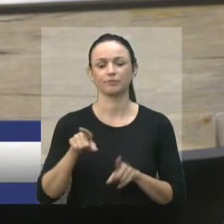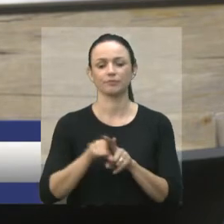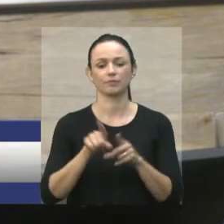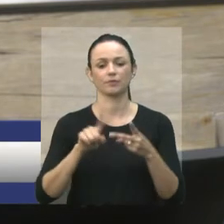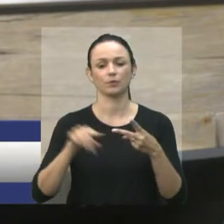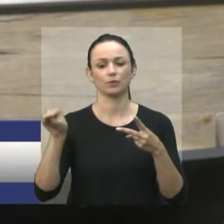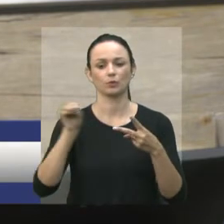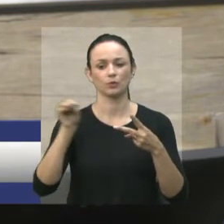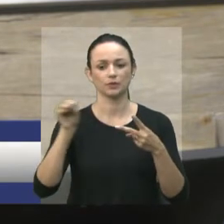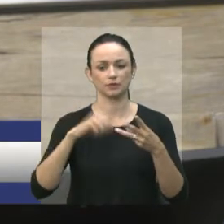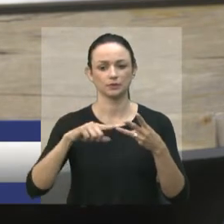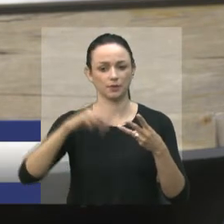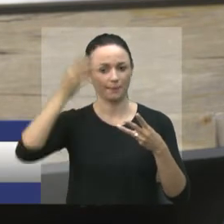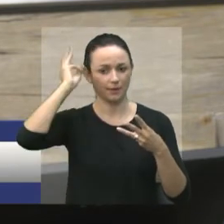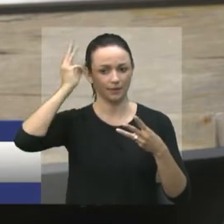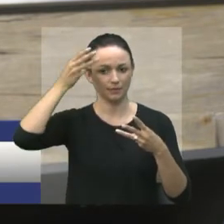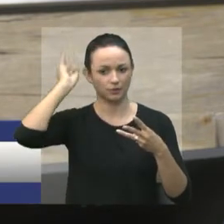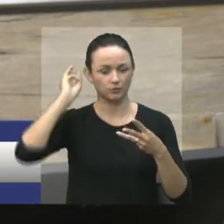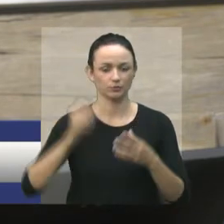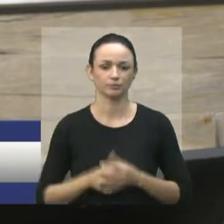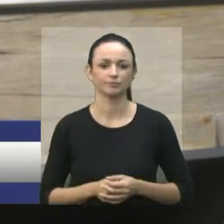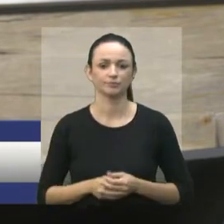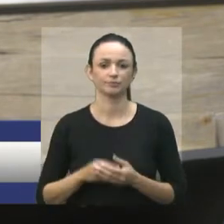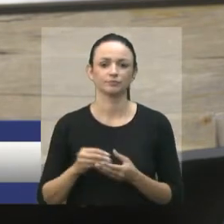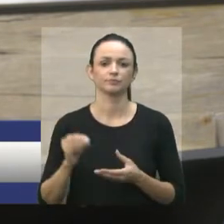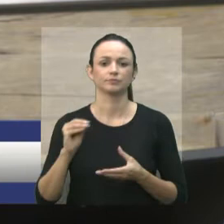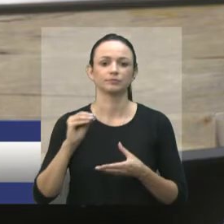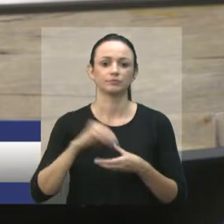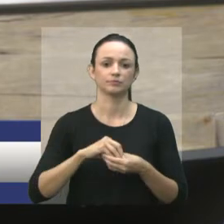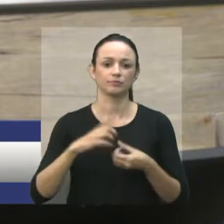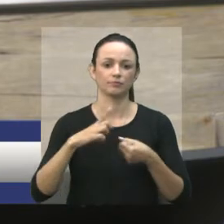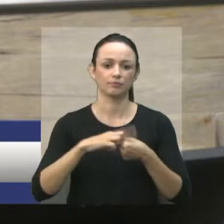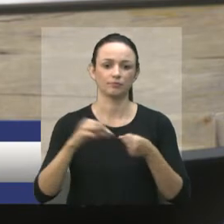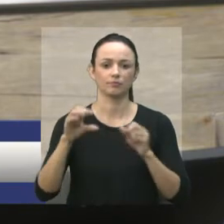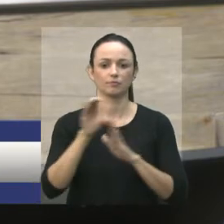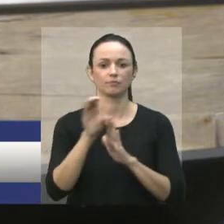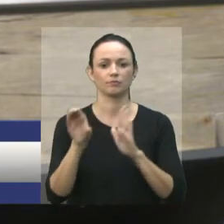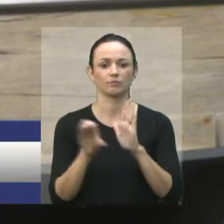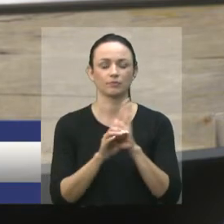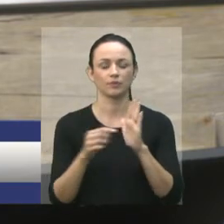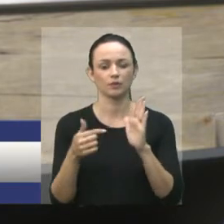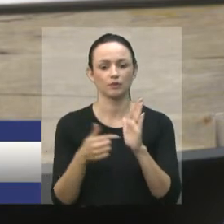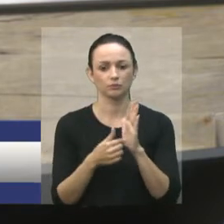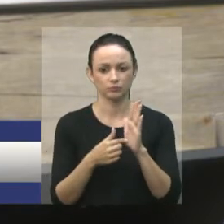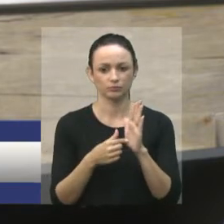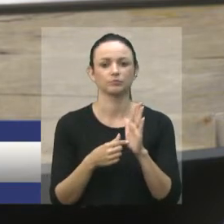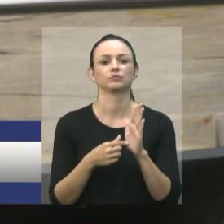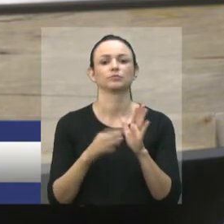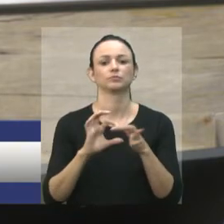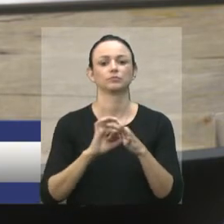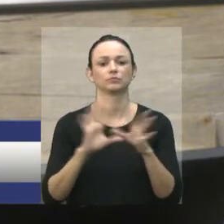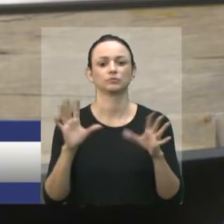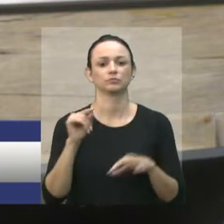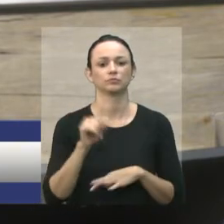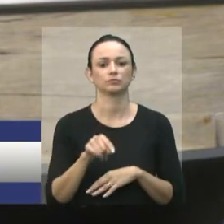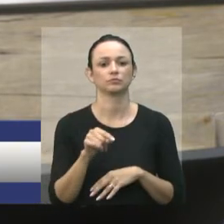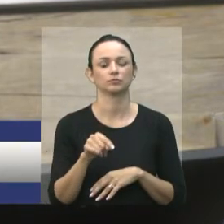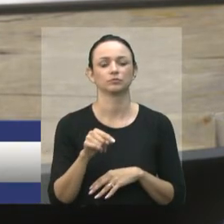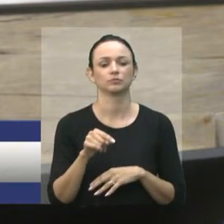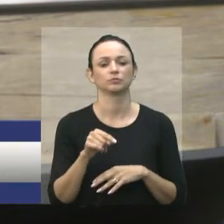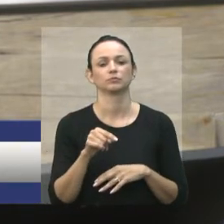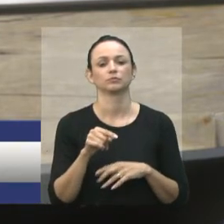Andreto Júnior e Matheus Turini. Insere artigo no capítulo das disposições finais, autorizando a promoção